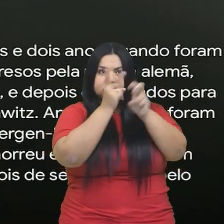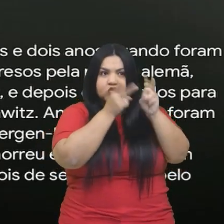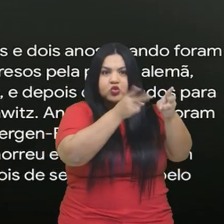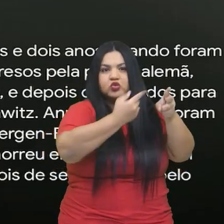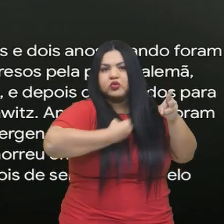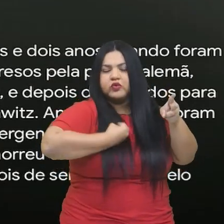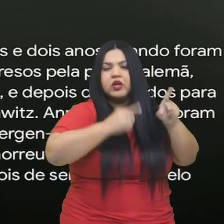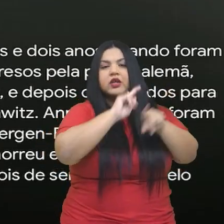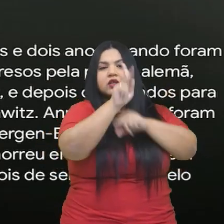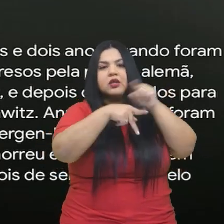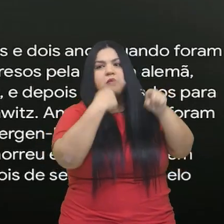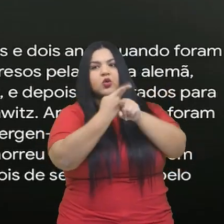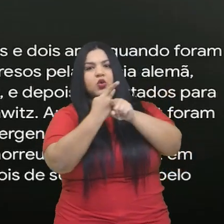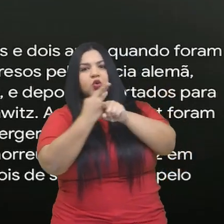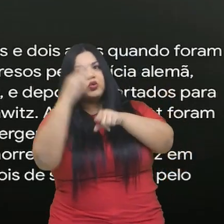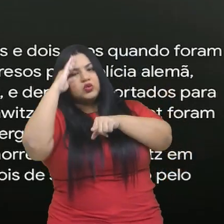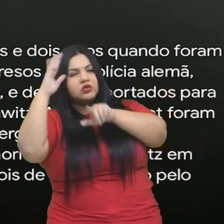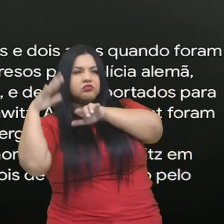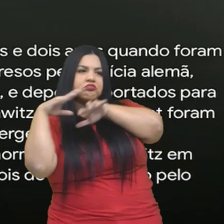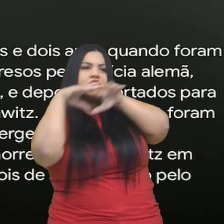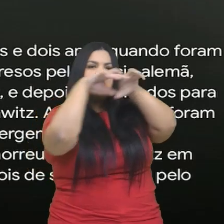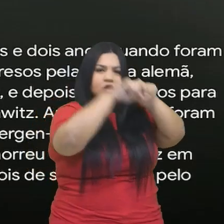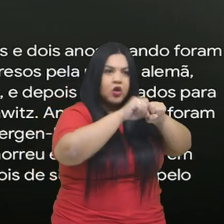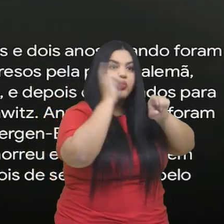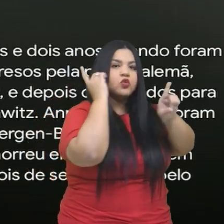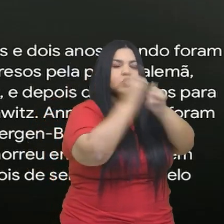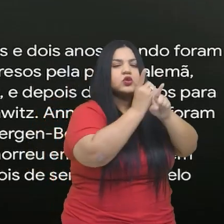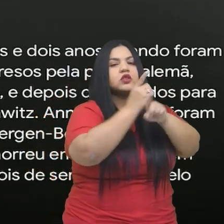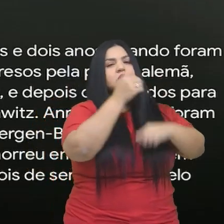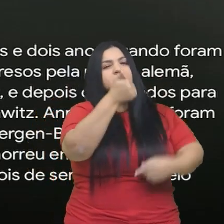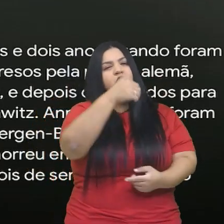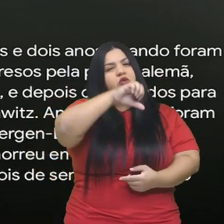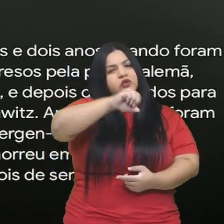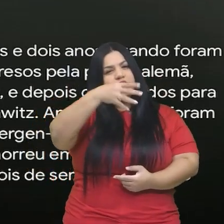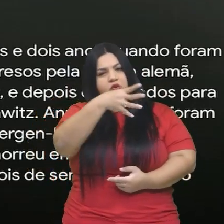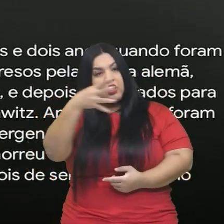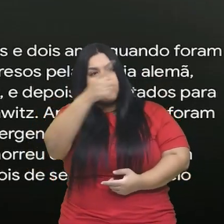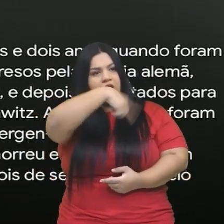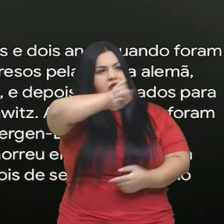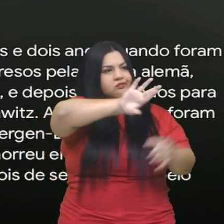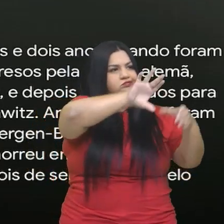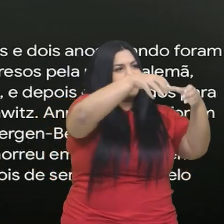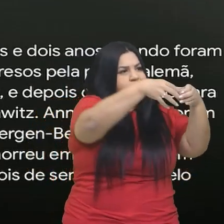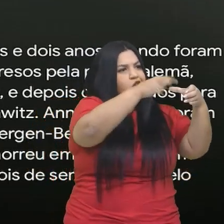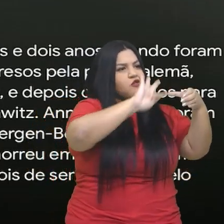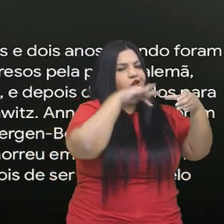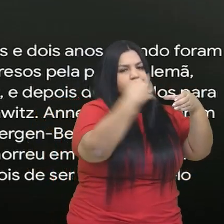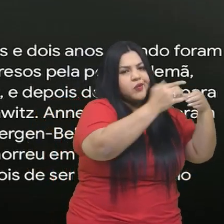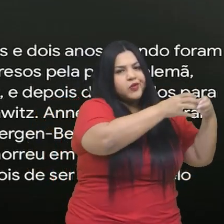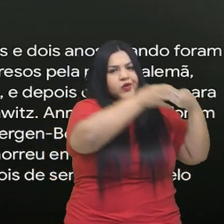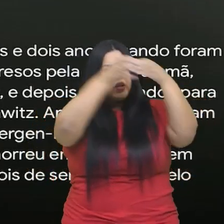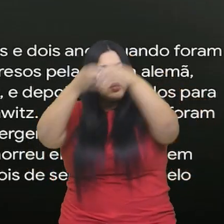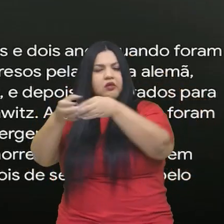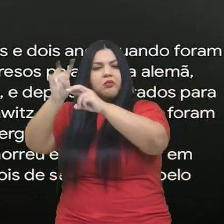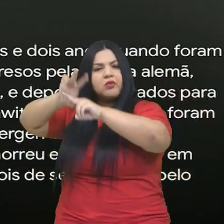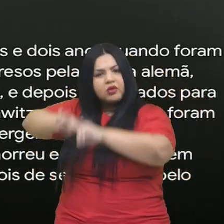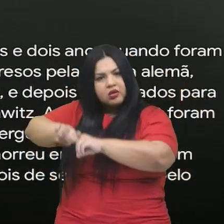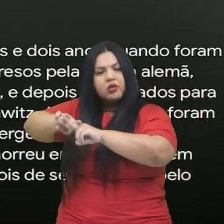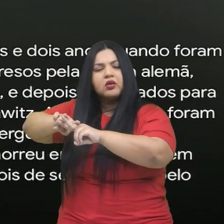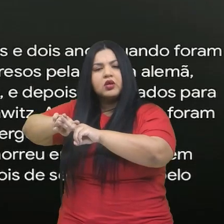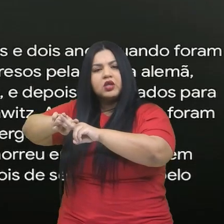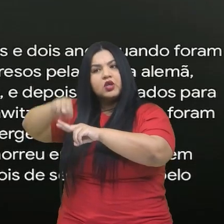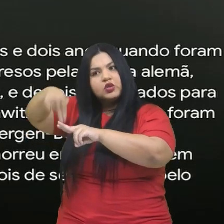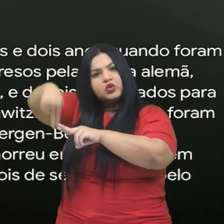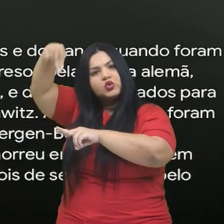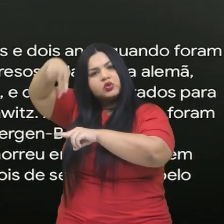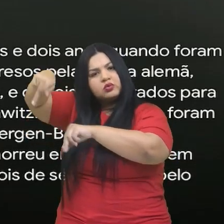foram descobertos em 1944. Eles foram presos pela polícia alemã, levados, né, para o norte do